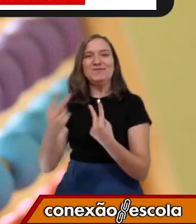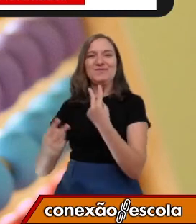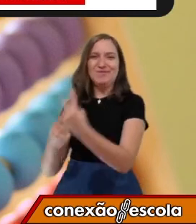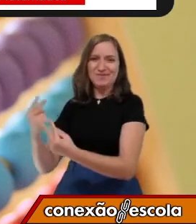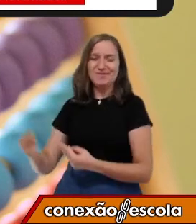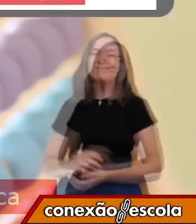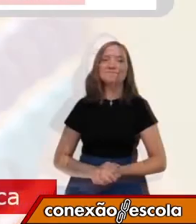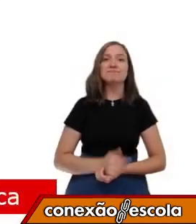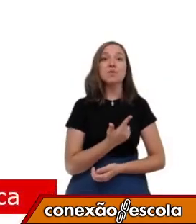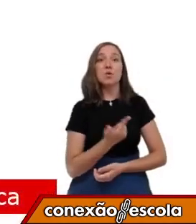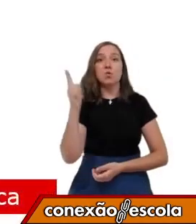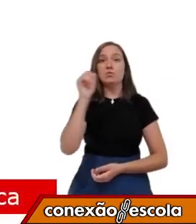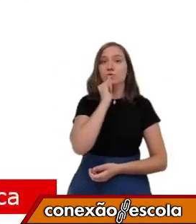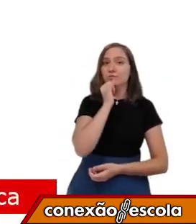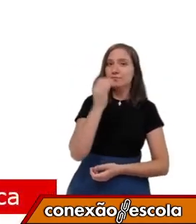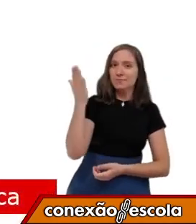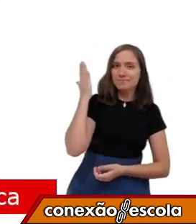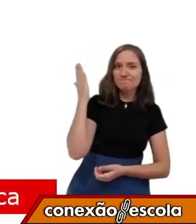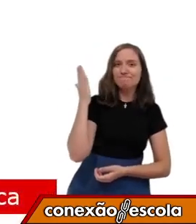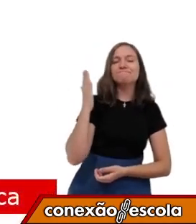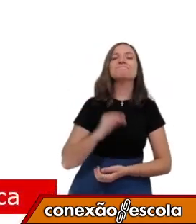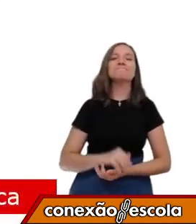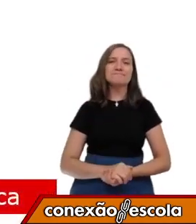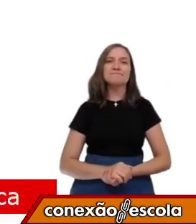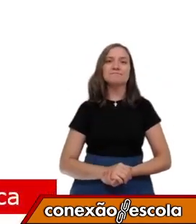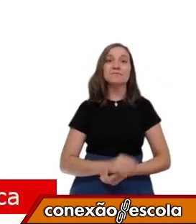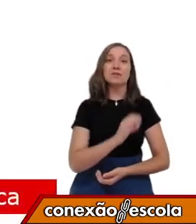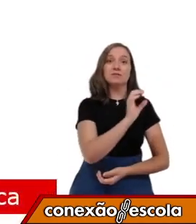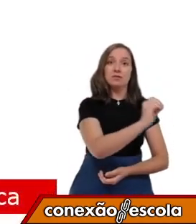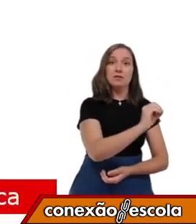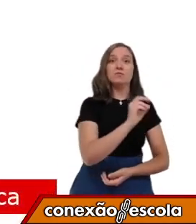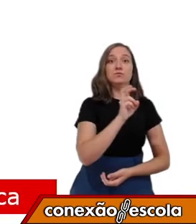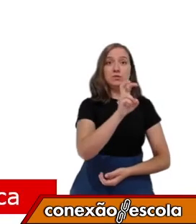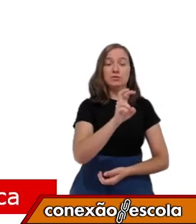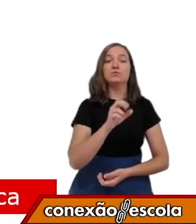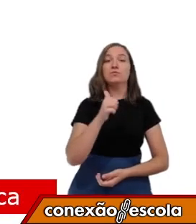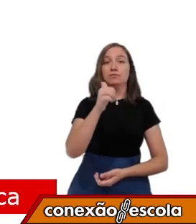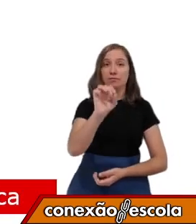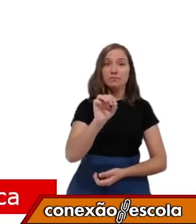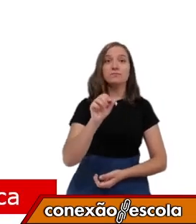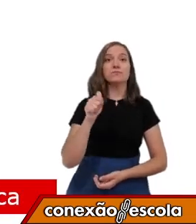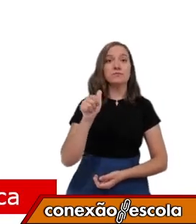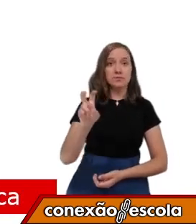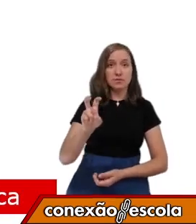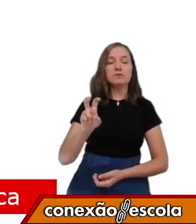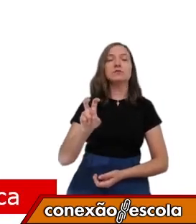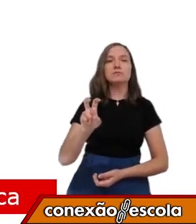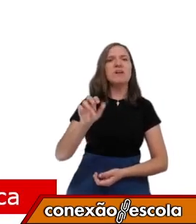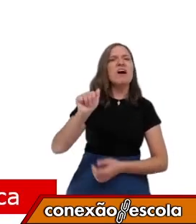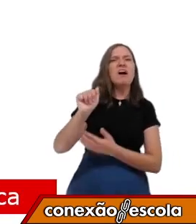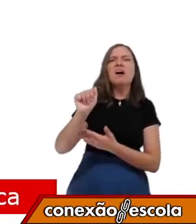de reta numérica é este daqui. 0, 5, 10, 15, um